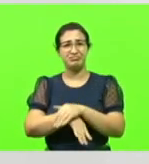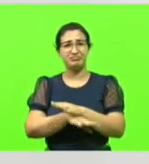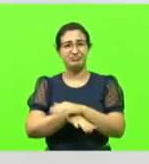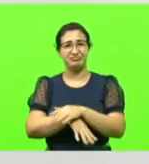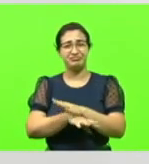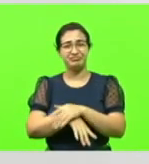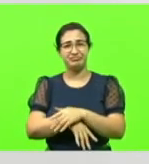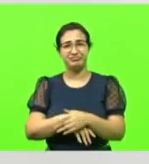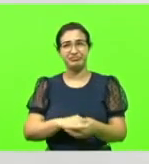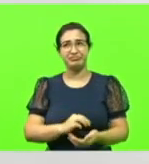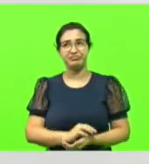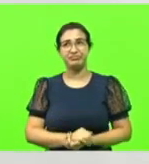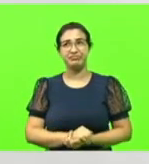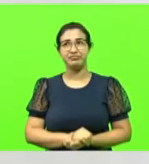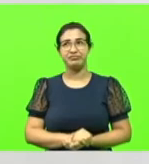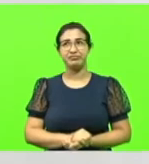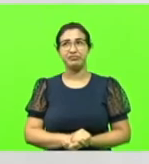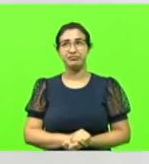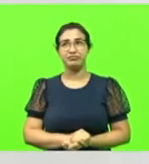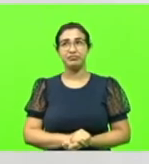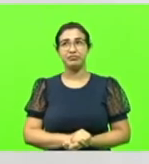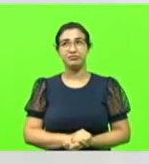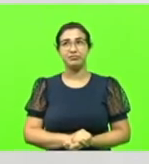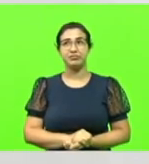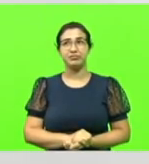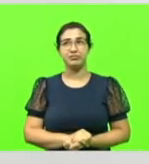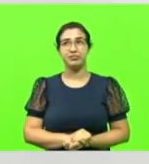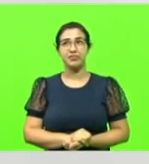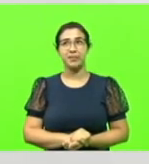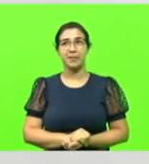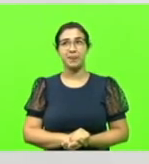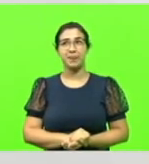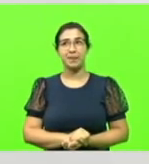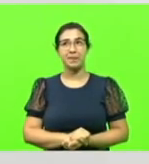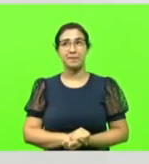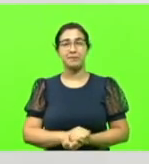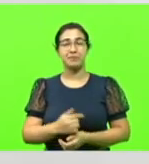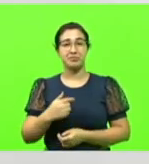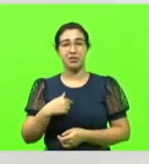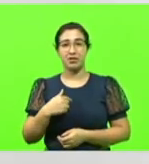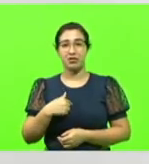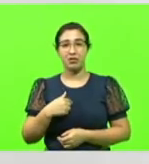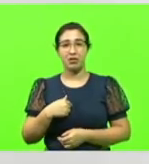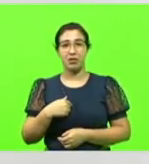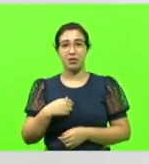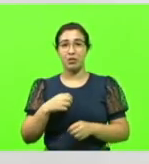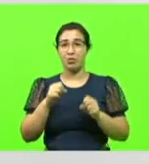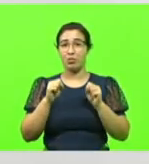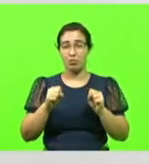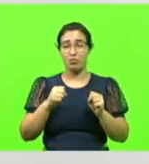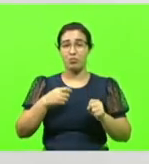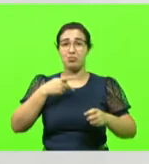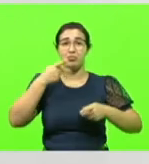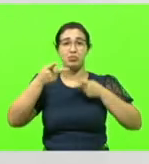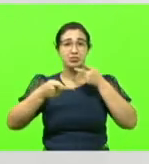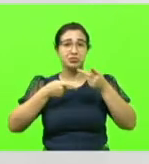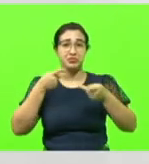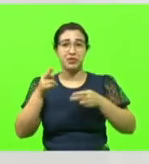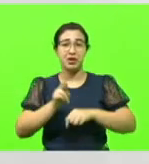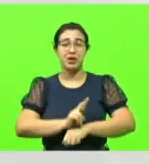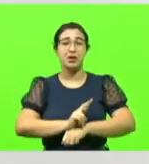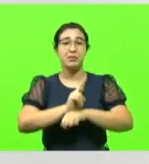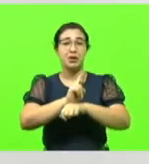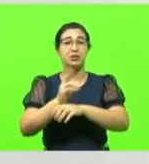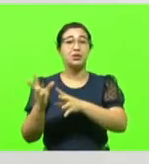Ei, estou na minha imunidade parlamentar, tá bom? Estou falando aqui por muita gente que gostaria